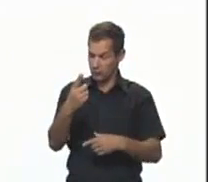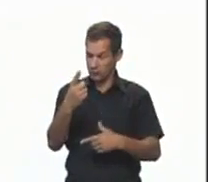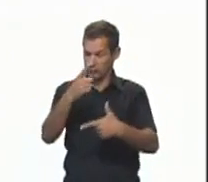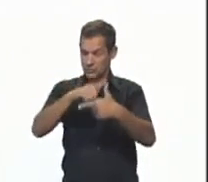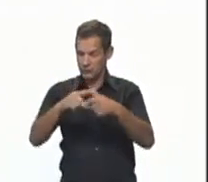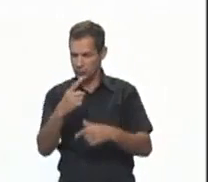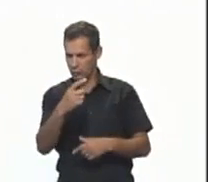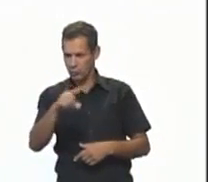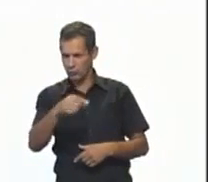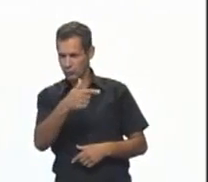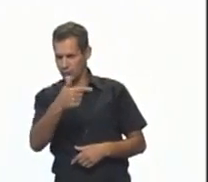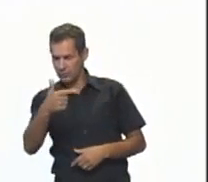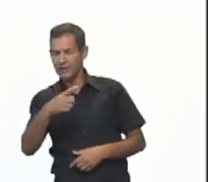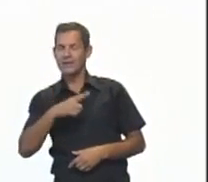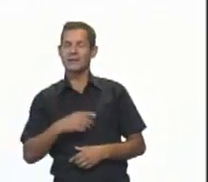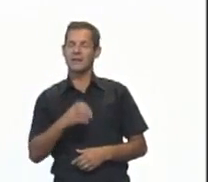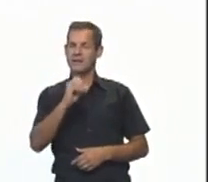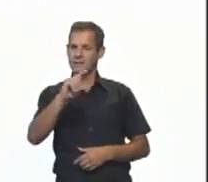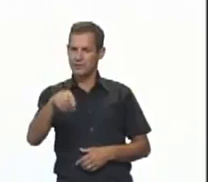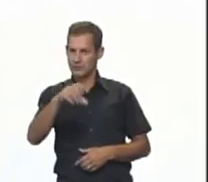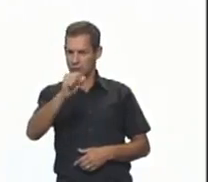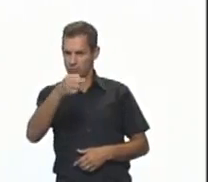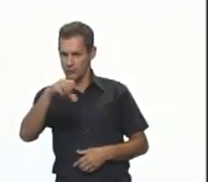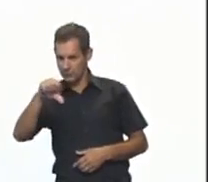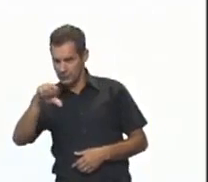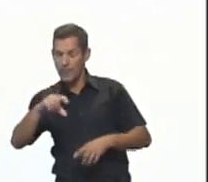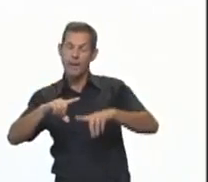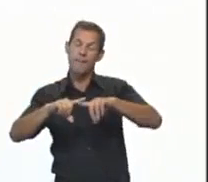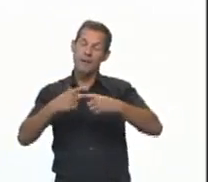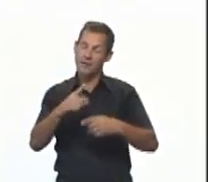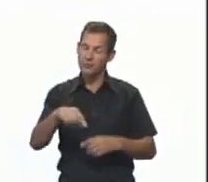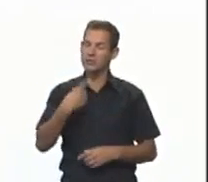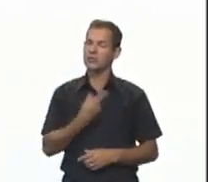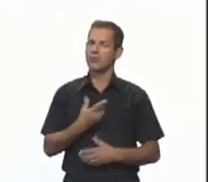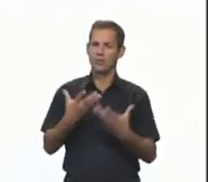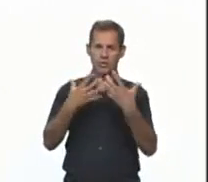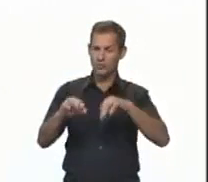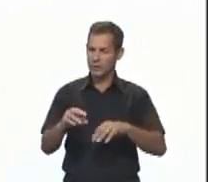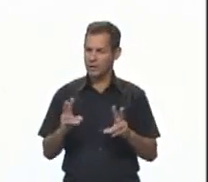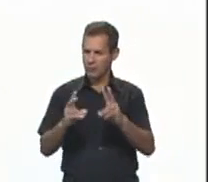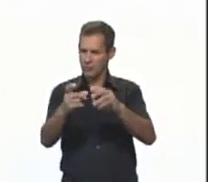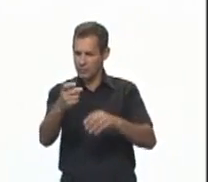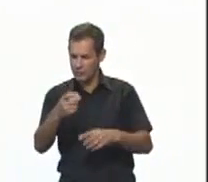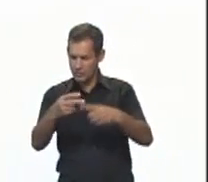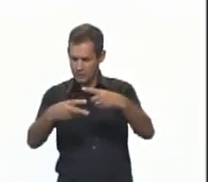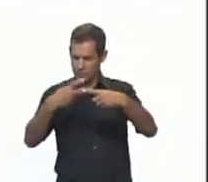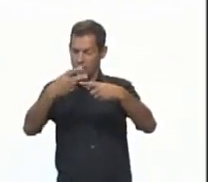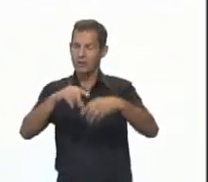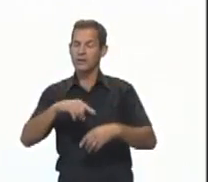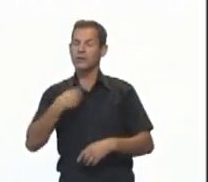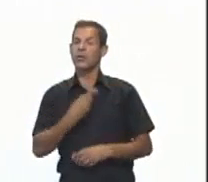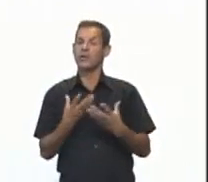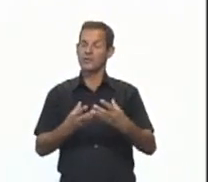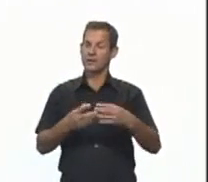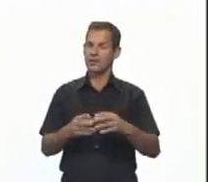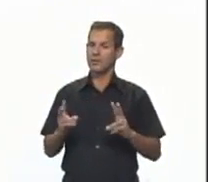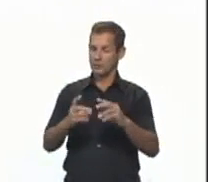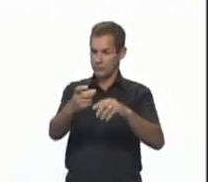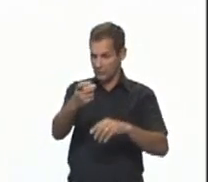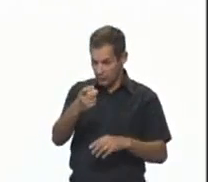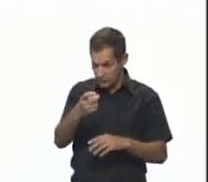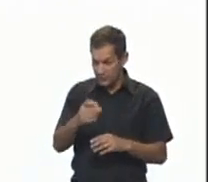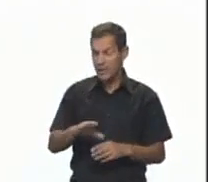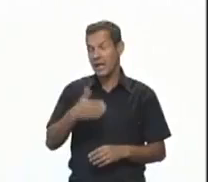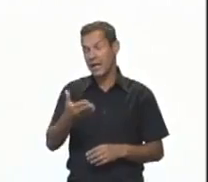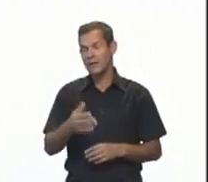1,12, nós vamos obter 0,89. Mais uma vez, a gente não quer o valor de x ao quadrado. A gente quer o valor de